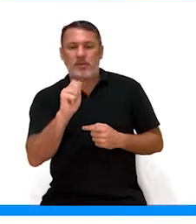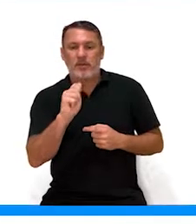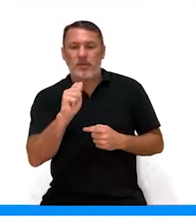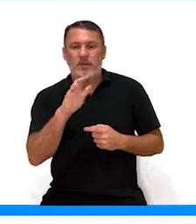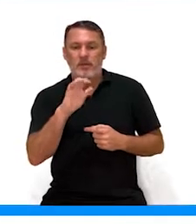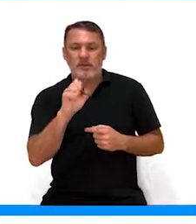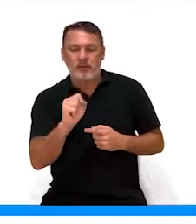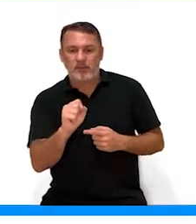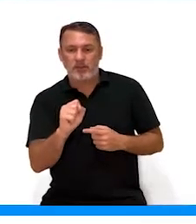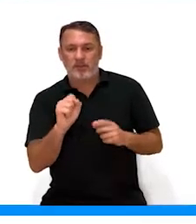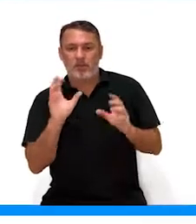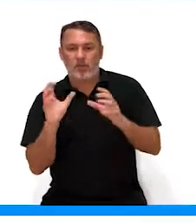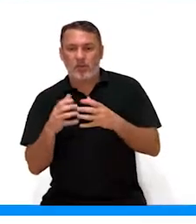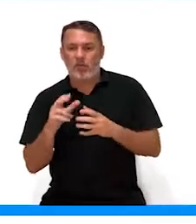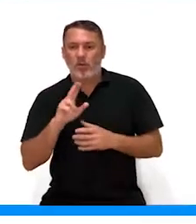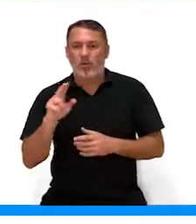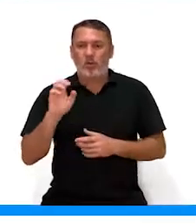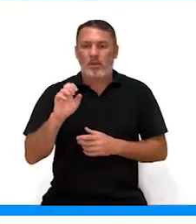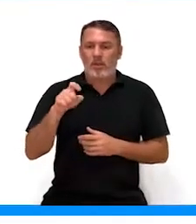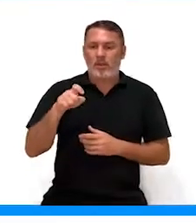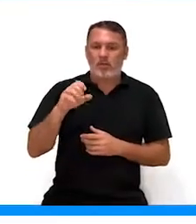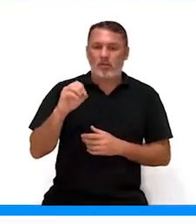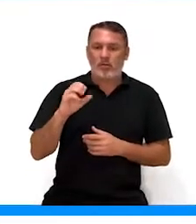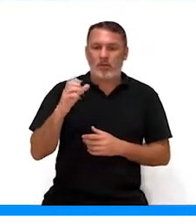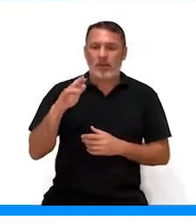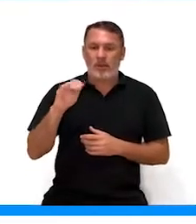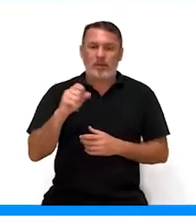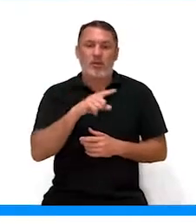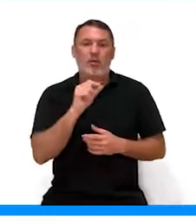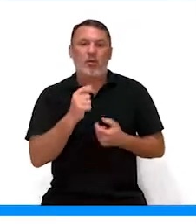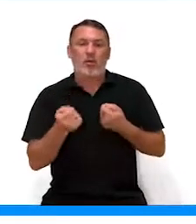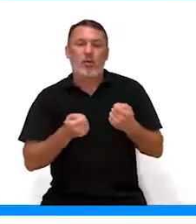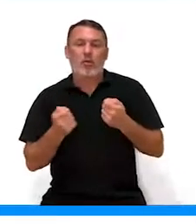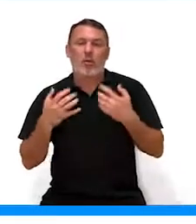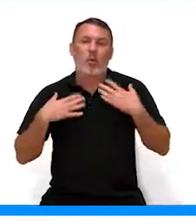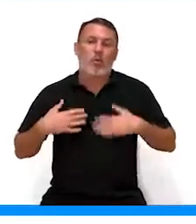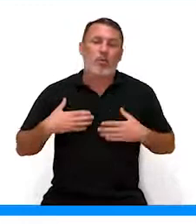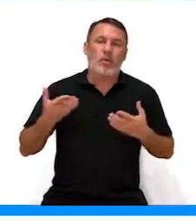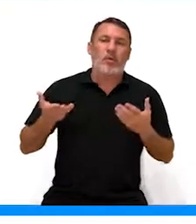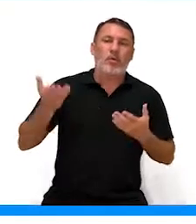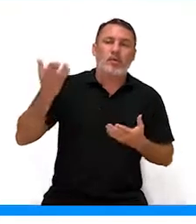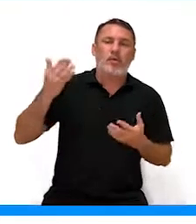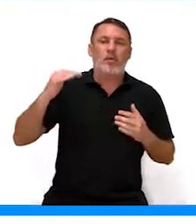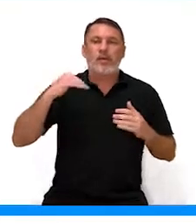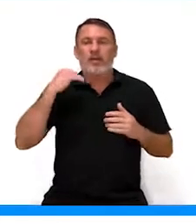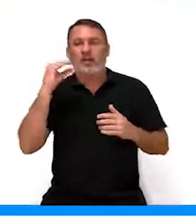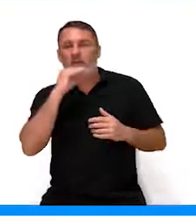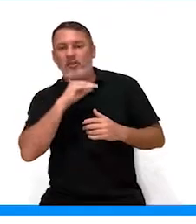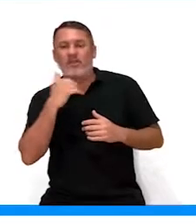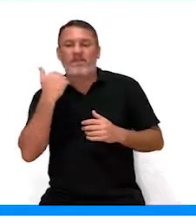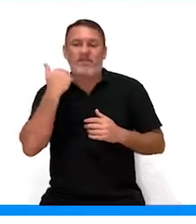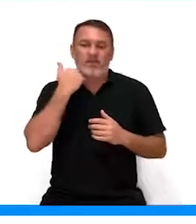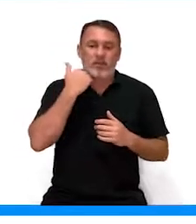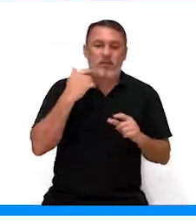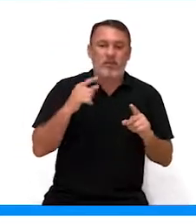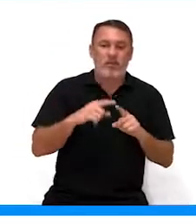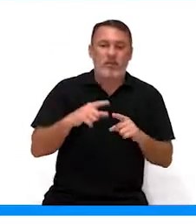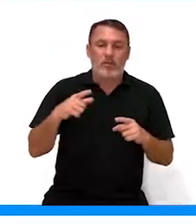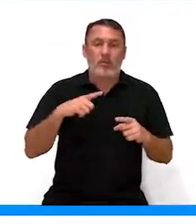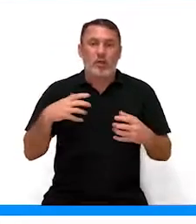são as sebáceas e as sudoríparas. O tegumento ele vai auxiliar na regulação da temperatura corporal,